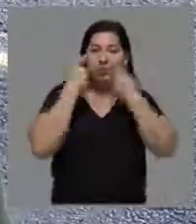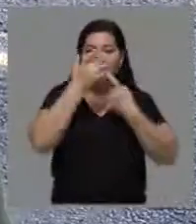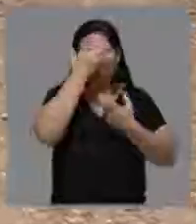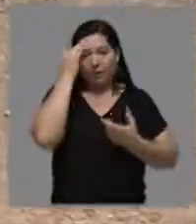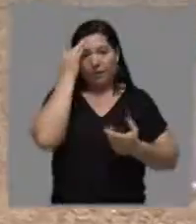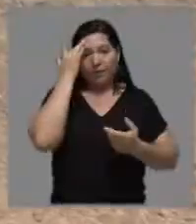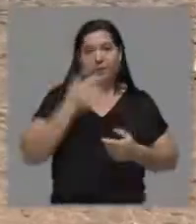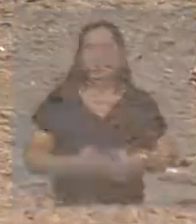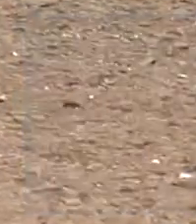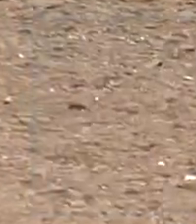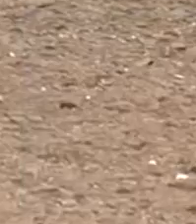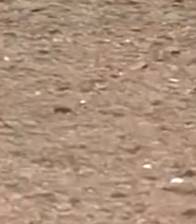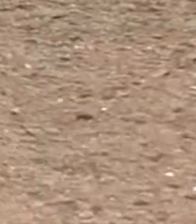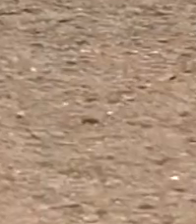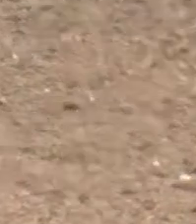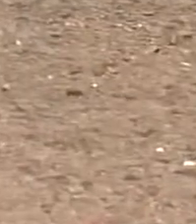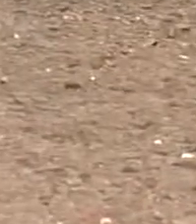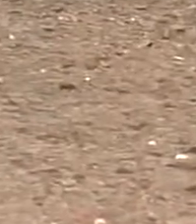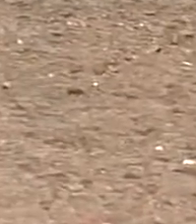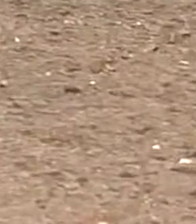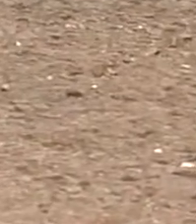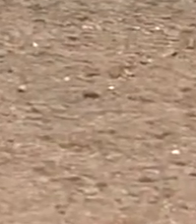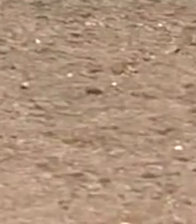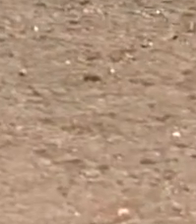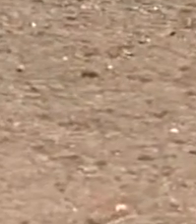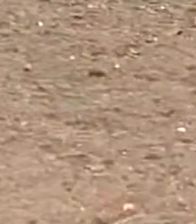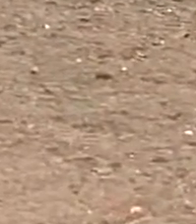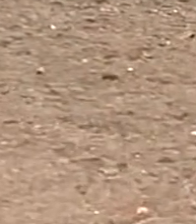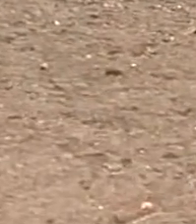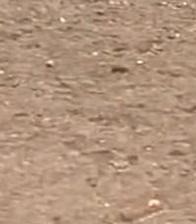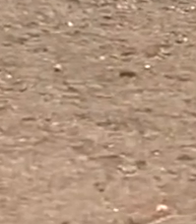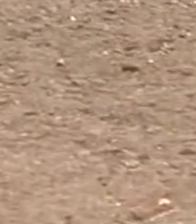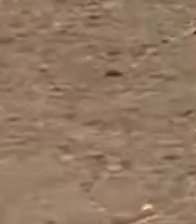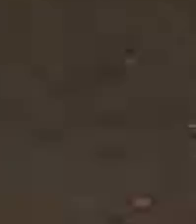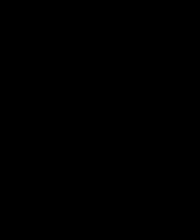vias. TV Câmara, informação e transparência a serviço da população.